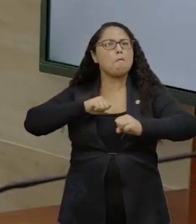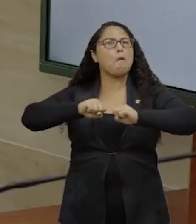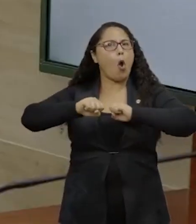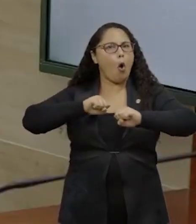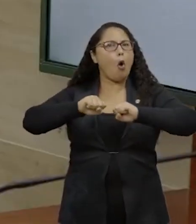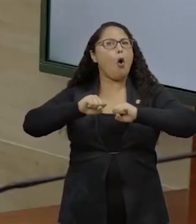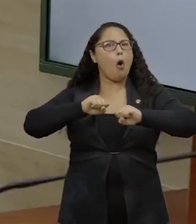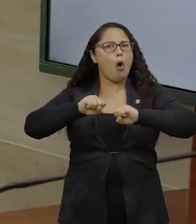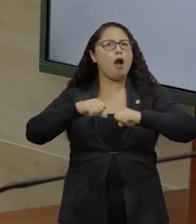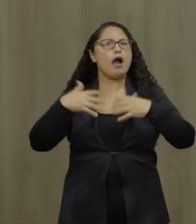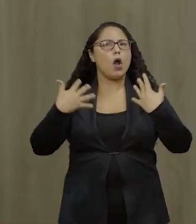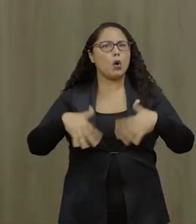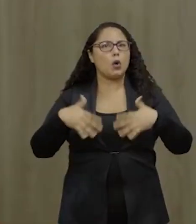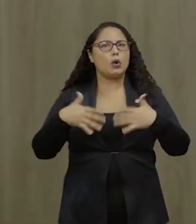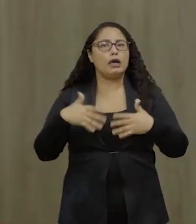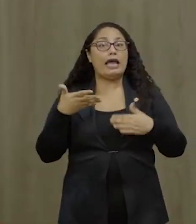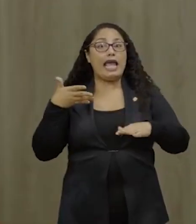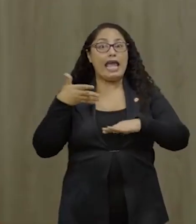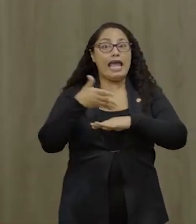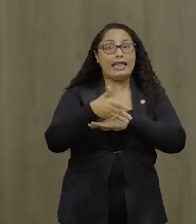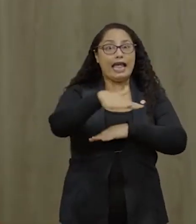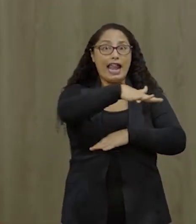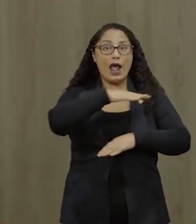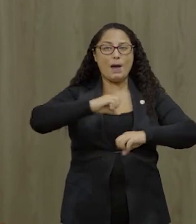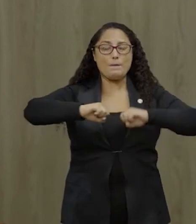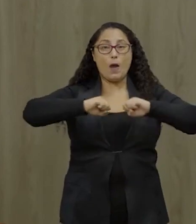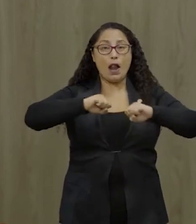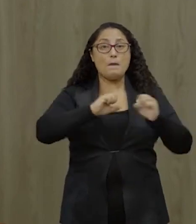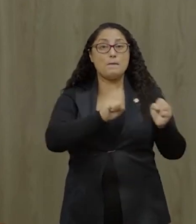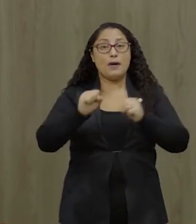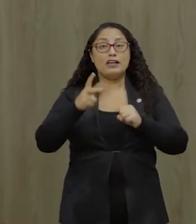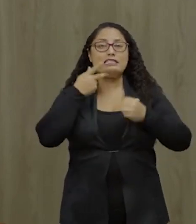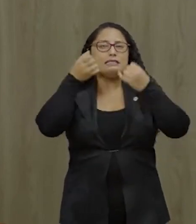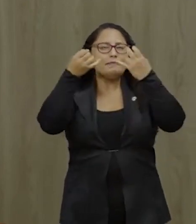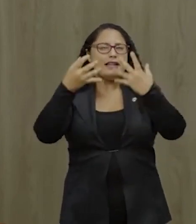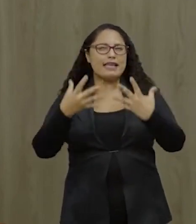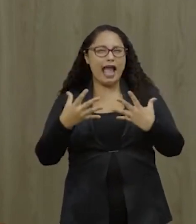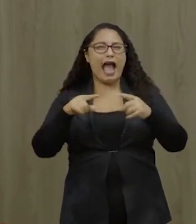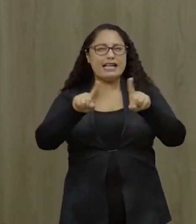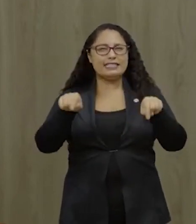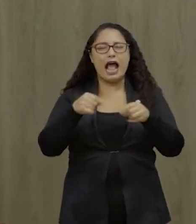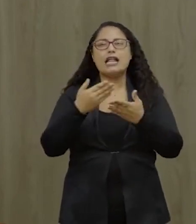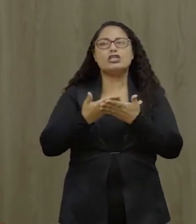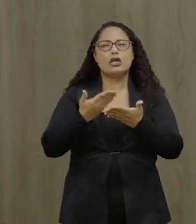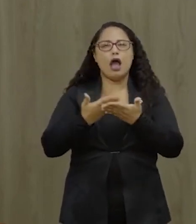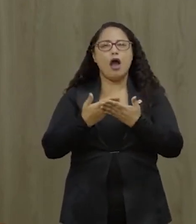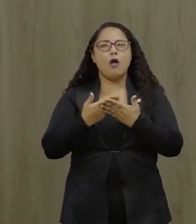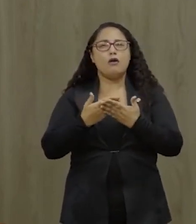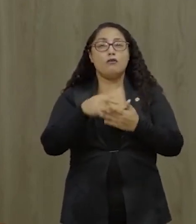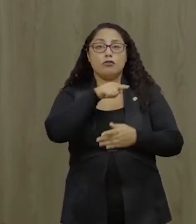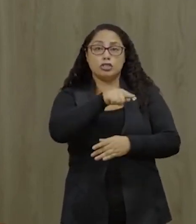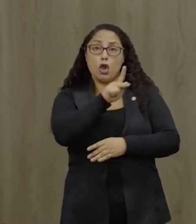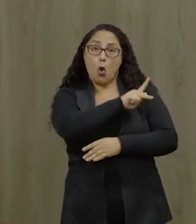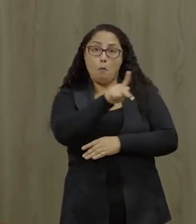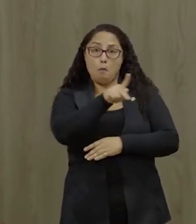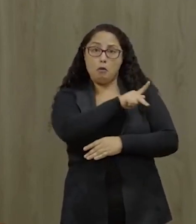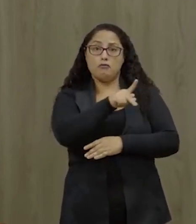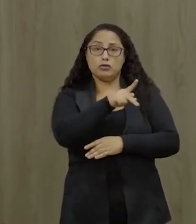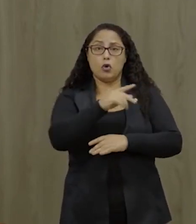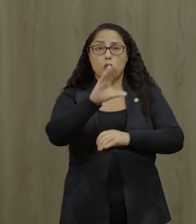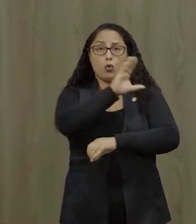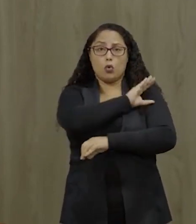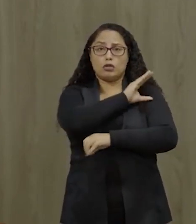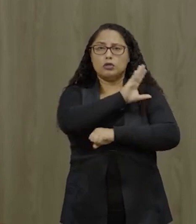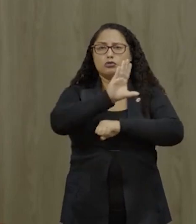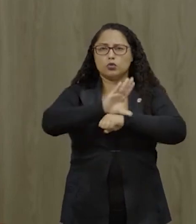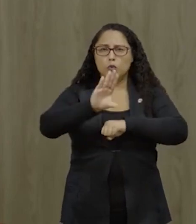polêmico. Já que a gente entrou no campo das polêmicas, a gente pode falar um pouco sobre a sala de aula. Sim. Se você, como professor,